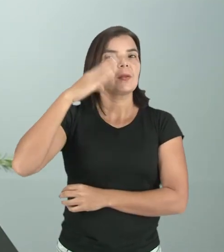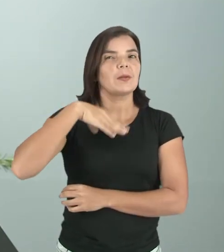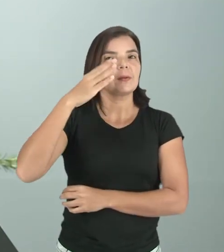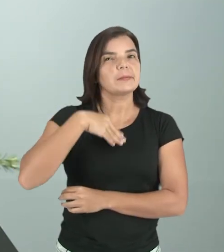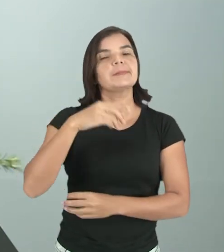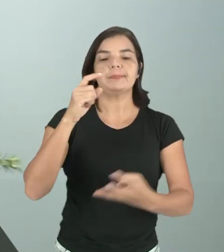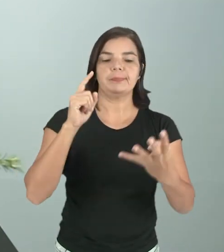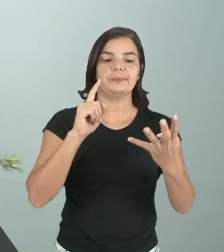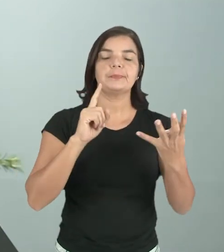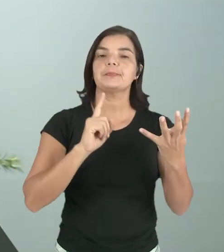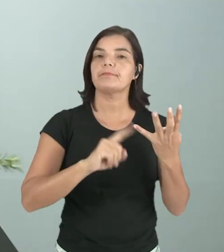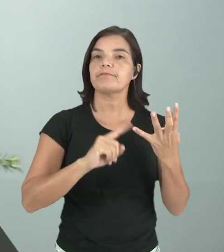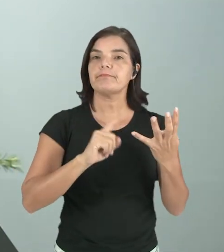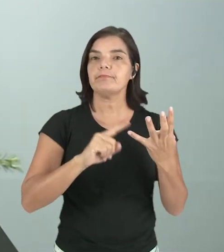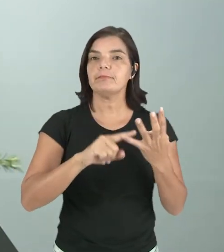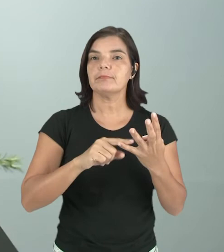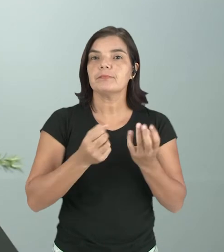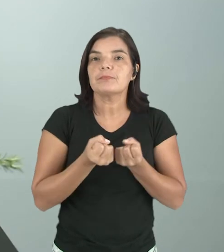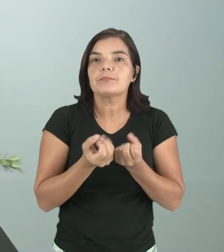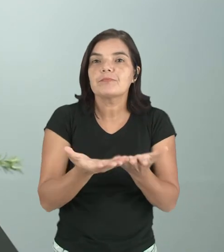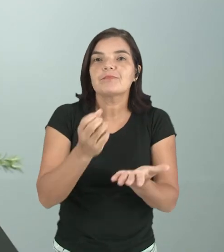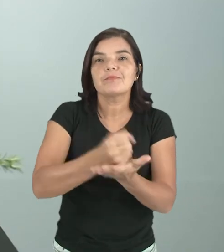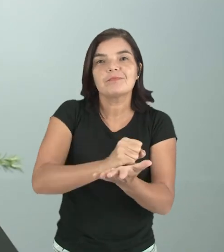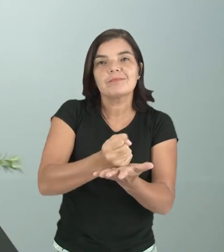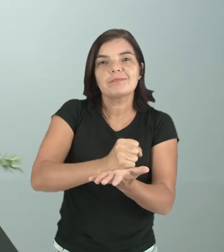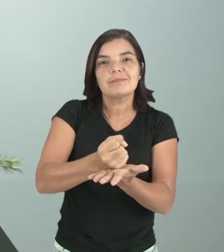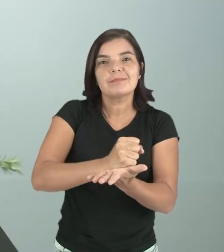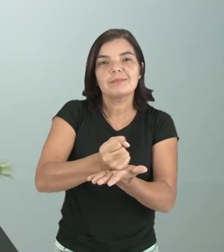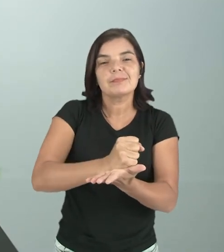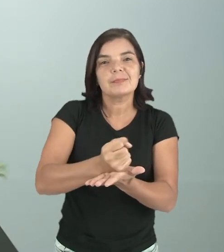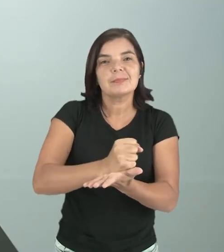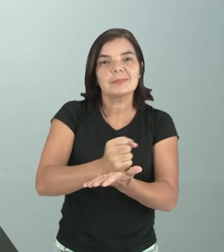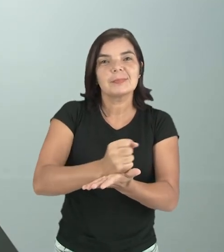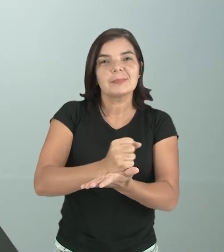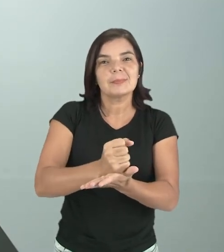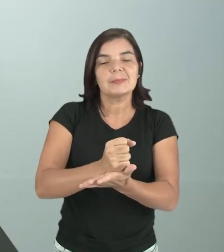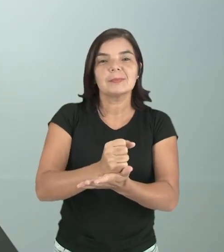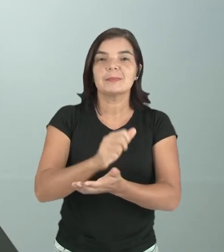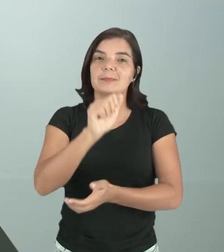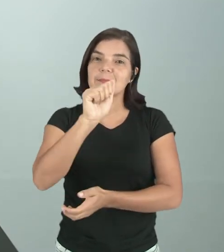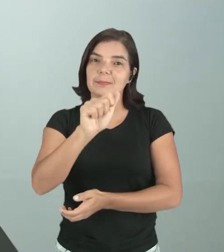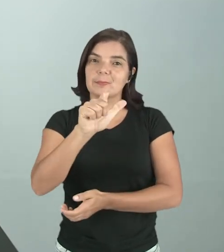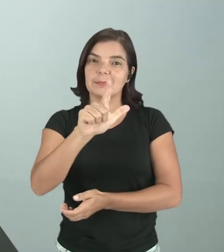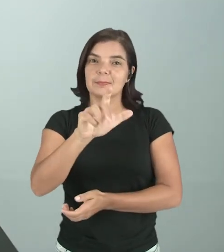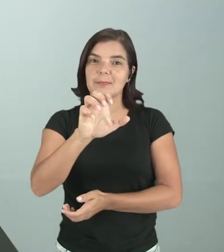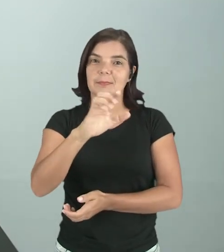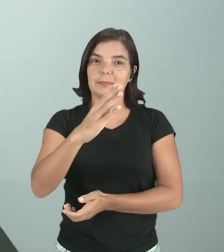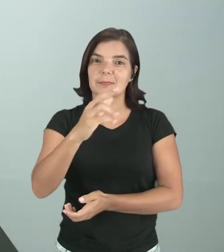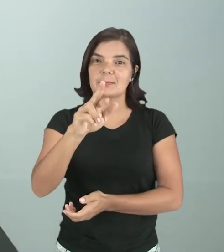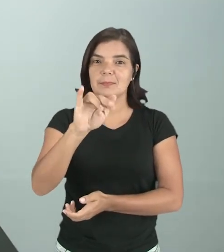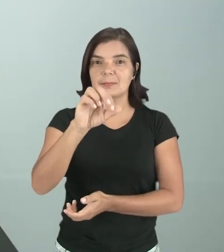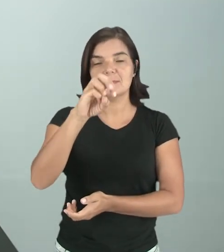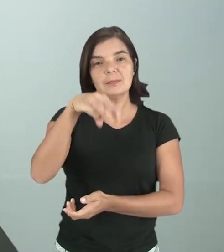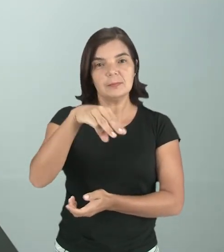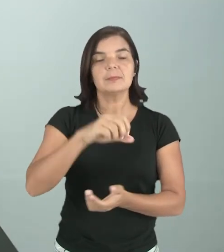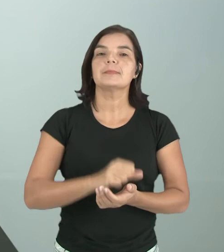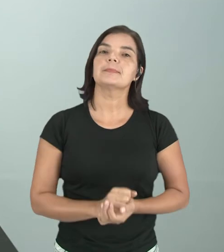pimenteira. E a medicinal, que foi o alecrim.